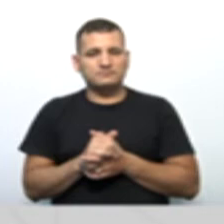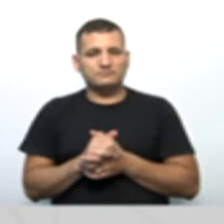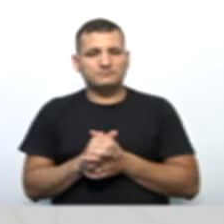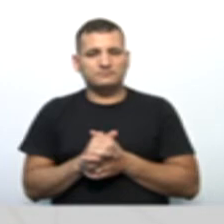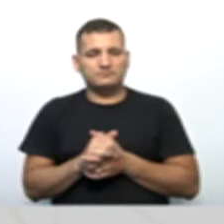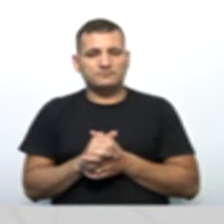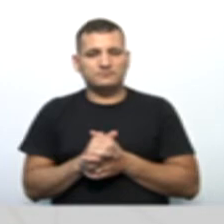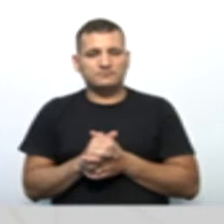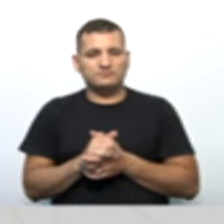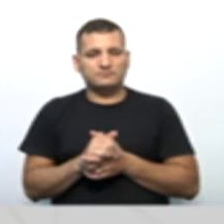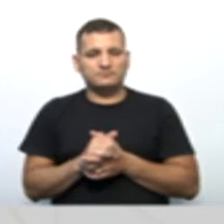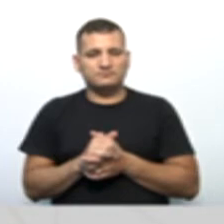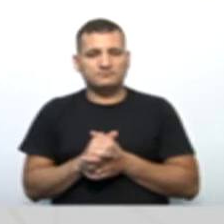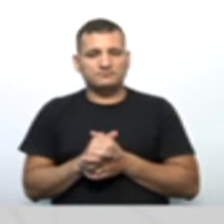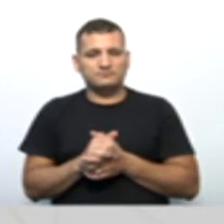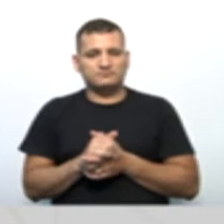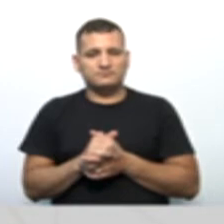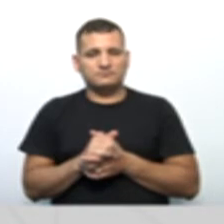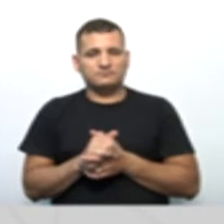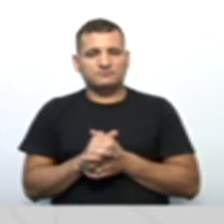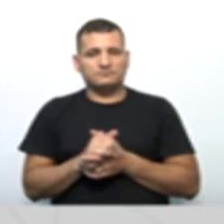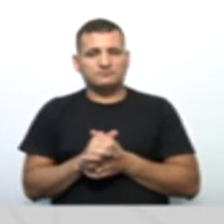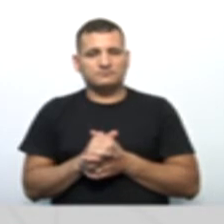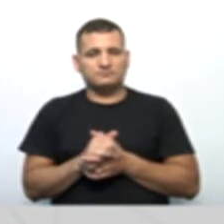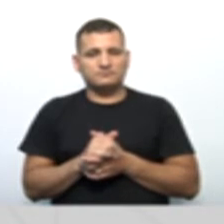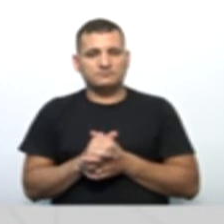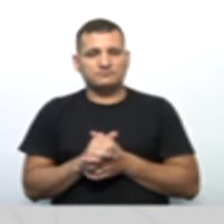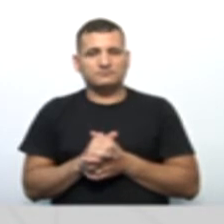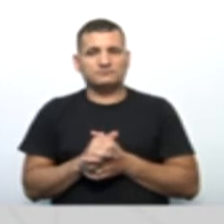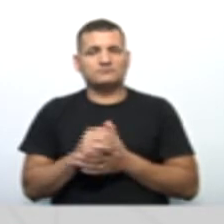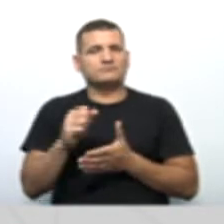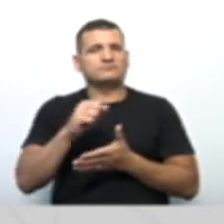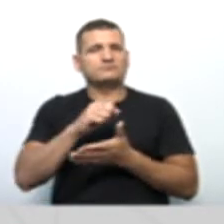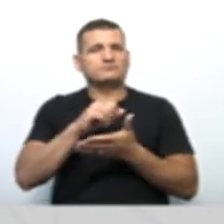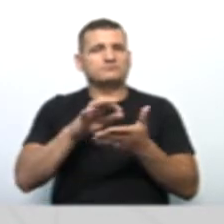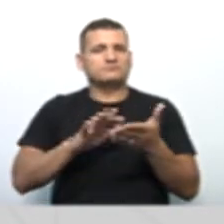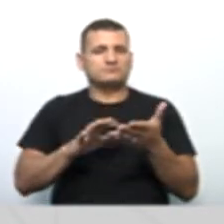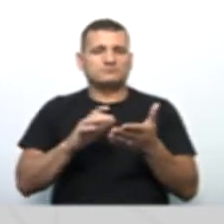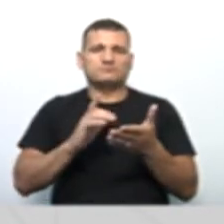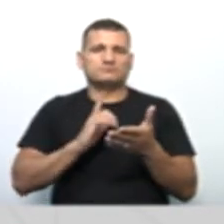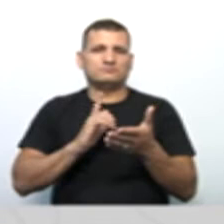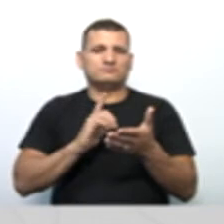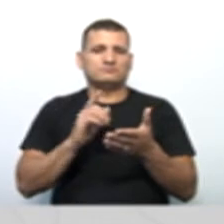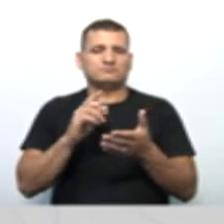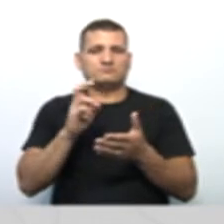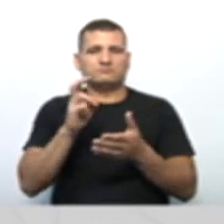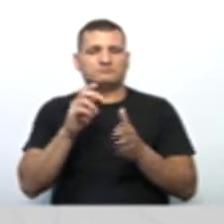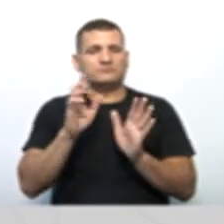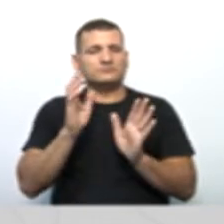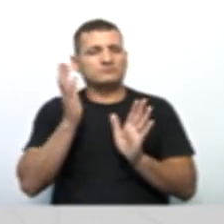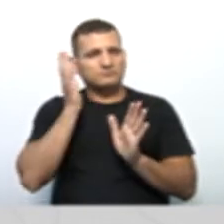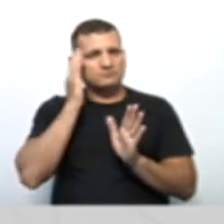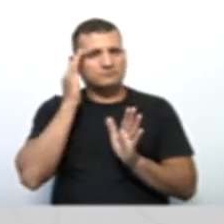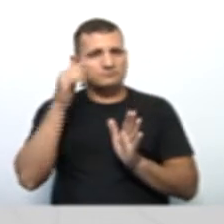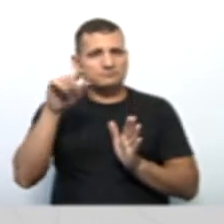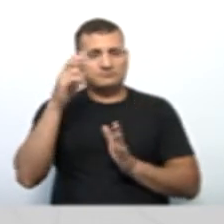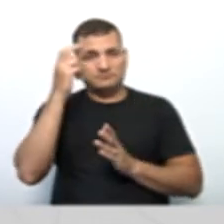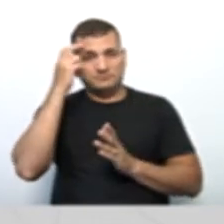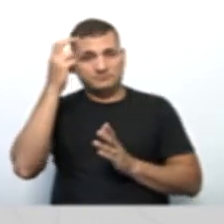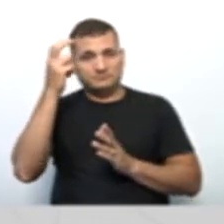vocês vão fazer aqui nessa cidade sala 5 questão já tranquila eu já sei que vocês são muito inteligentes eles são espertos